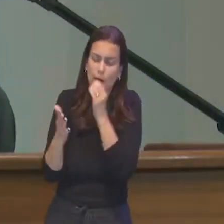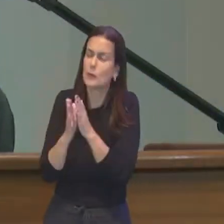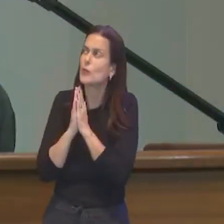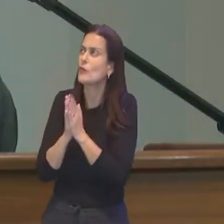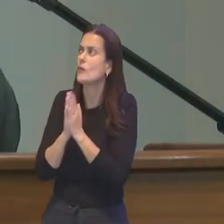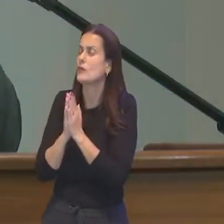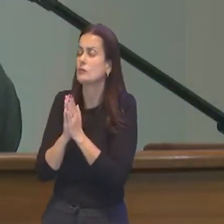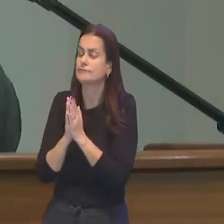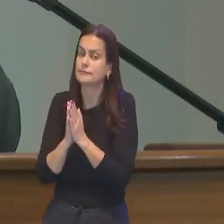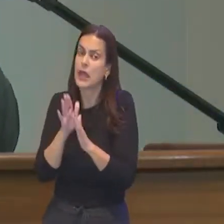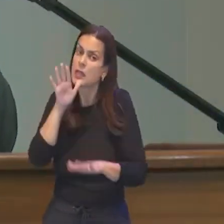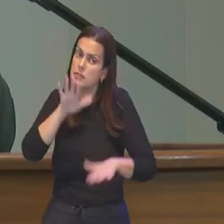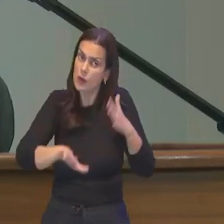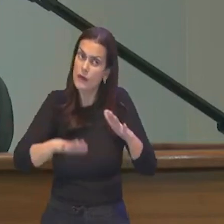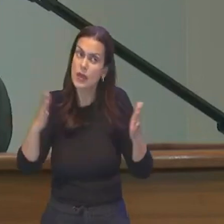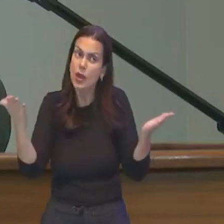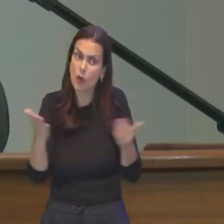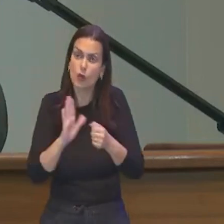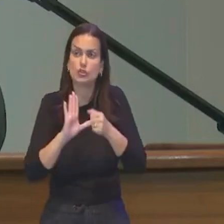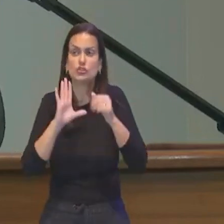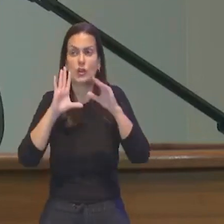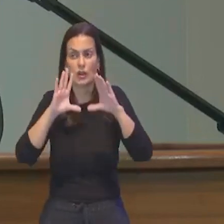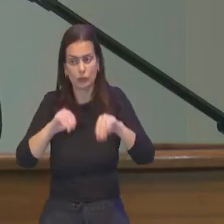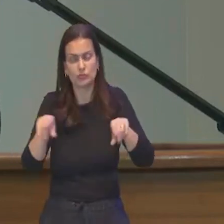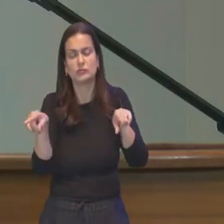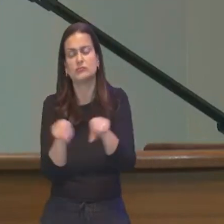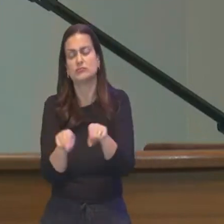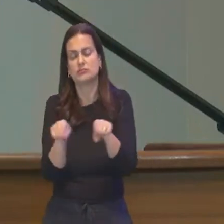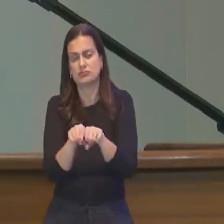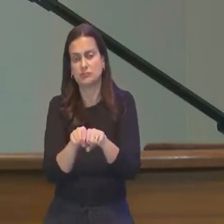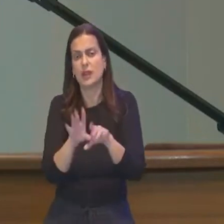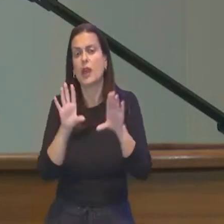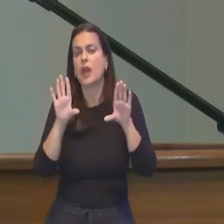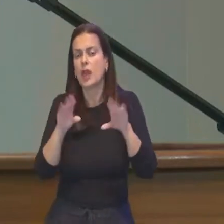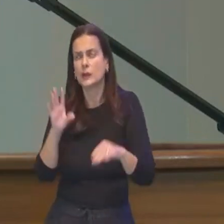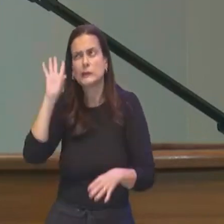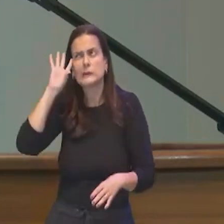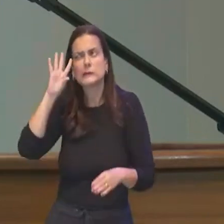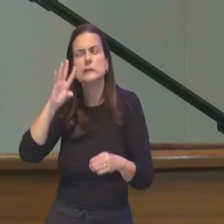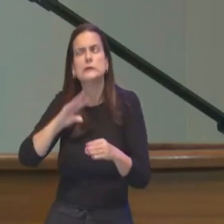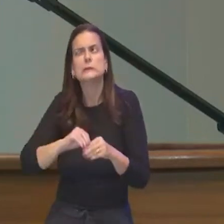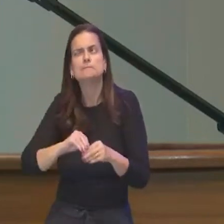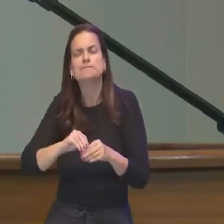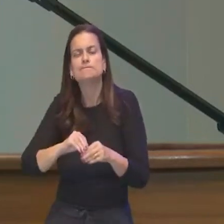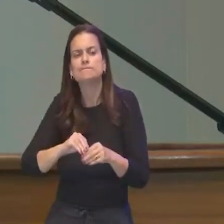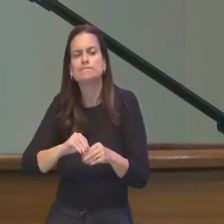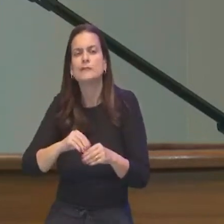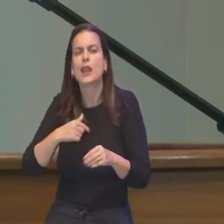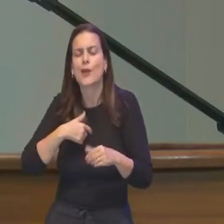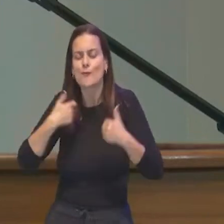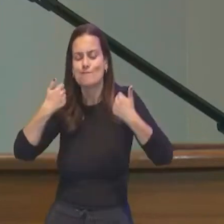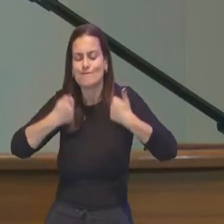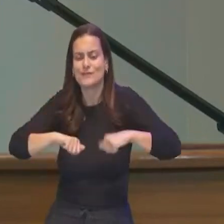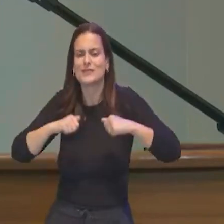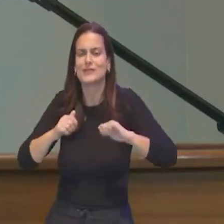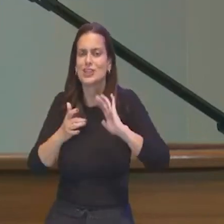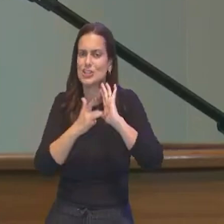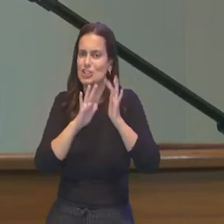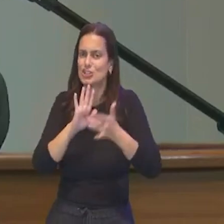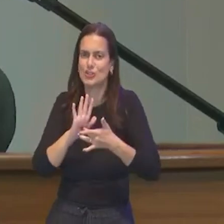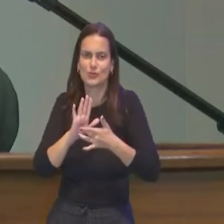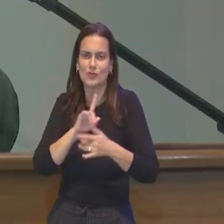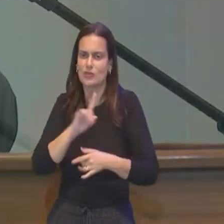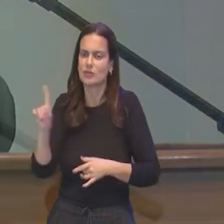Quem sabe nesta noite é a noite do entendimento de que Jesus não está